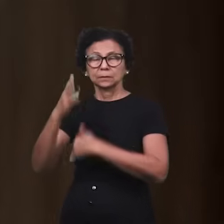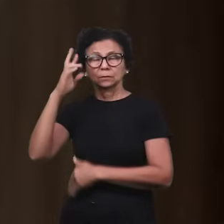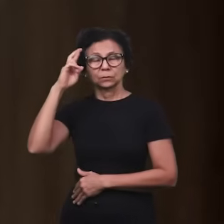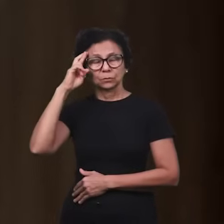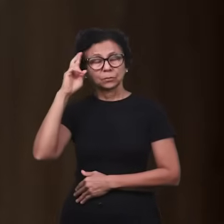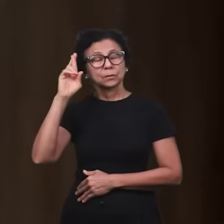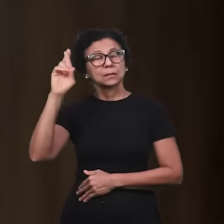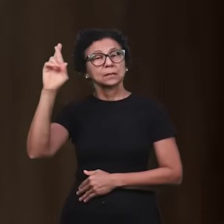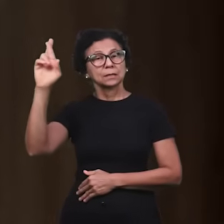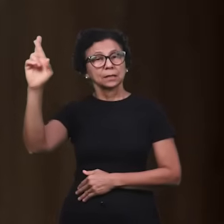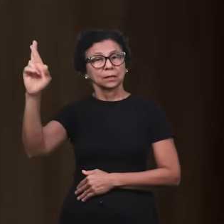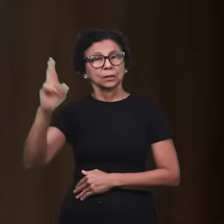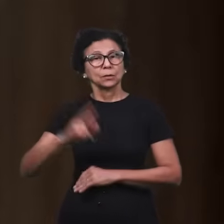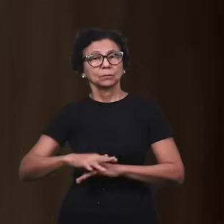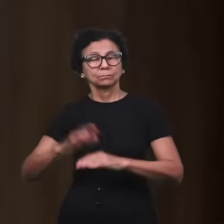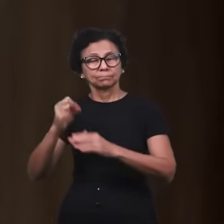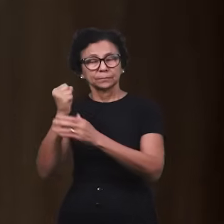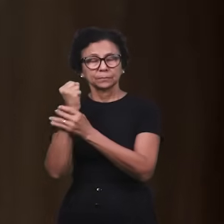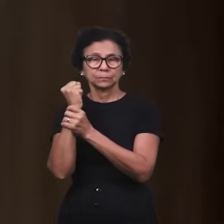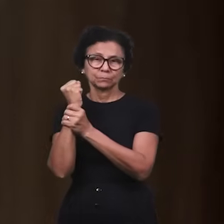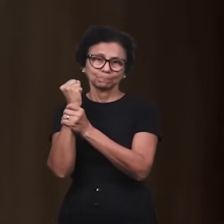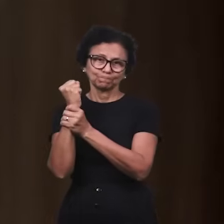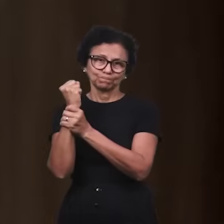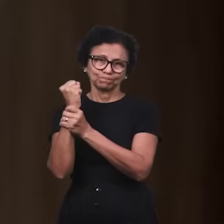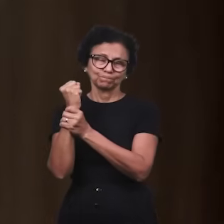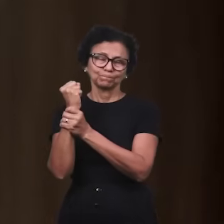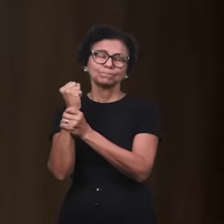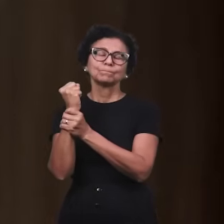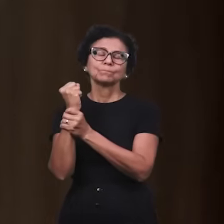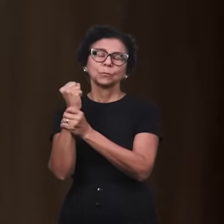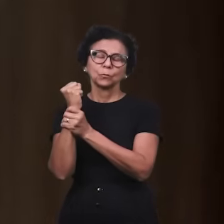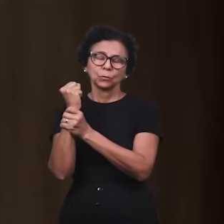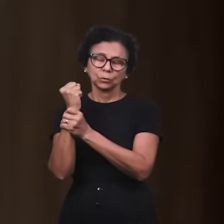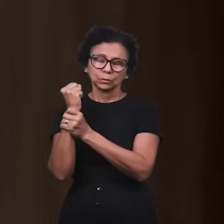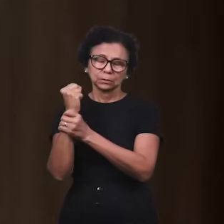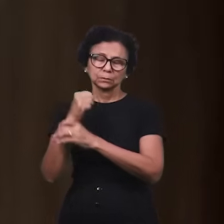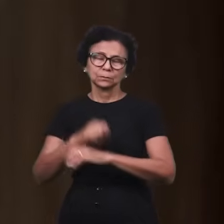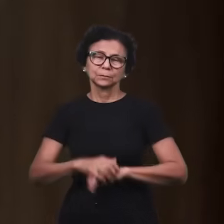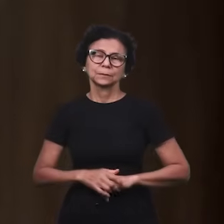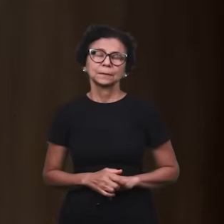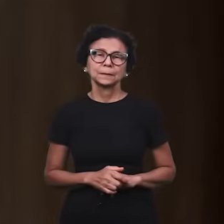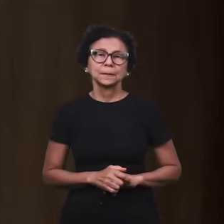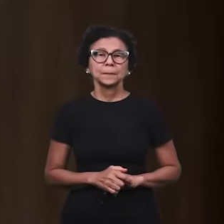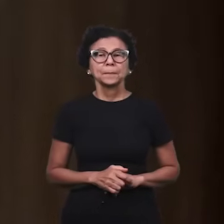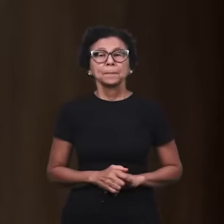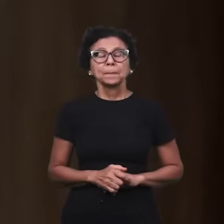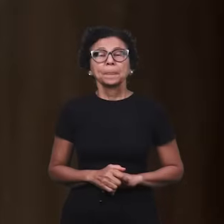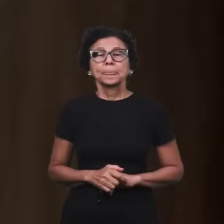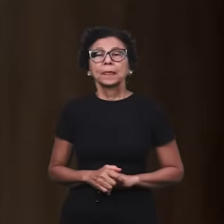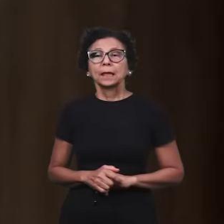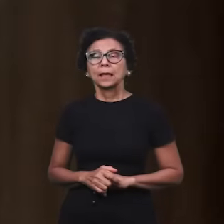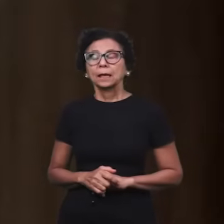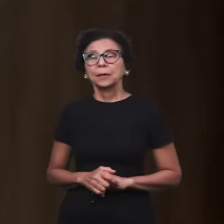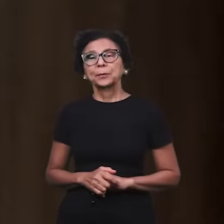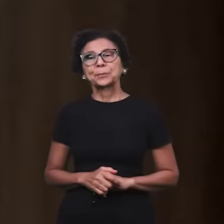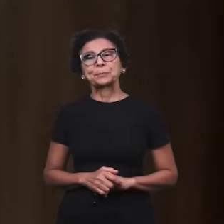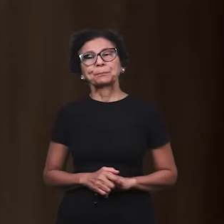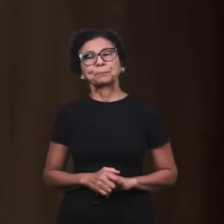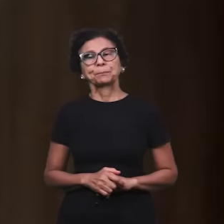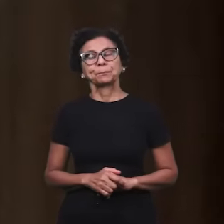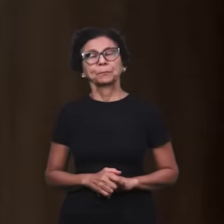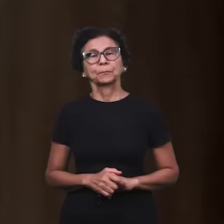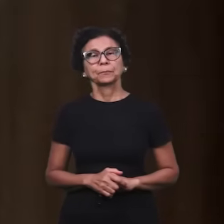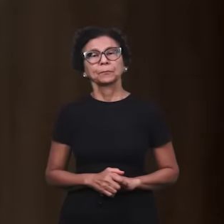edificando a casa em uma cidade forte, em uma cidade fortificada, em uma cidade